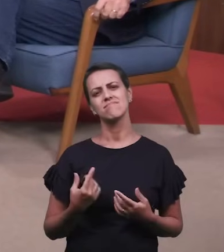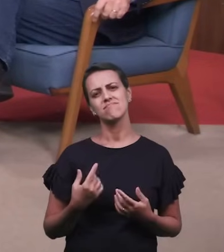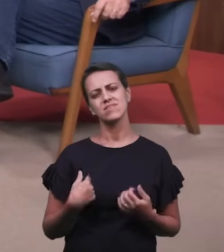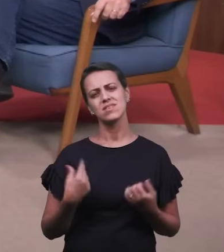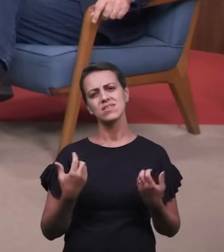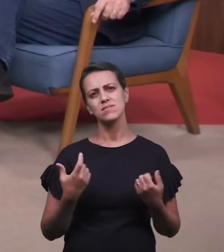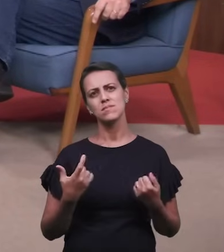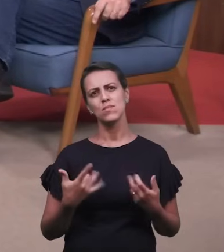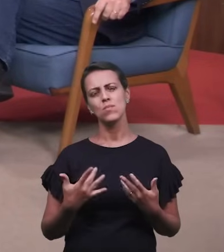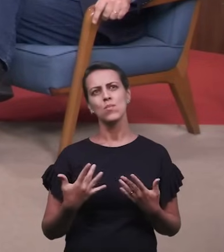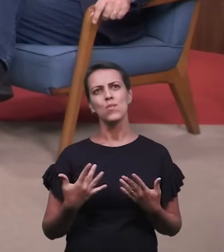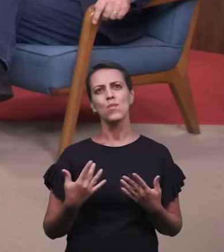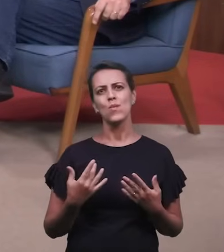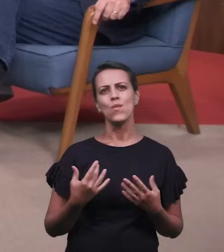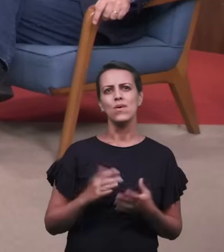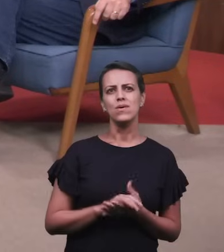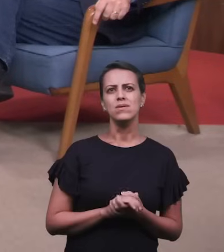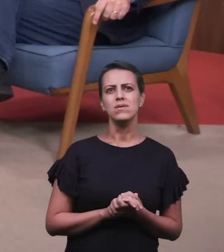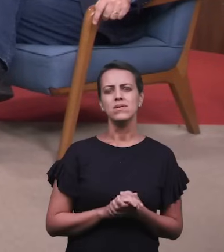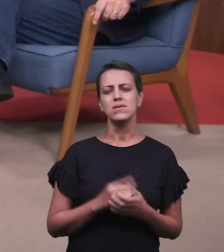foi num ponto assim nevrálgico.